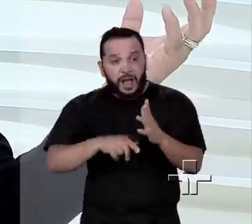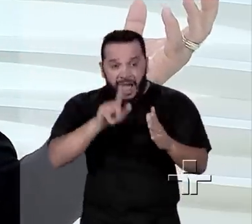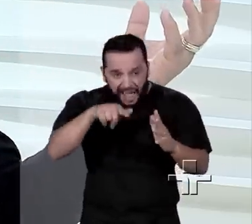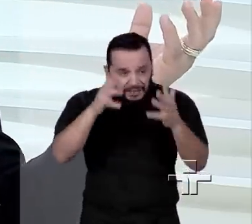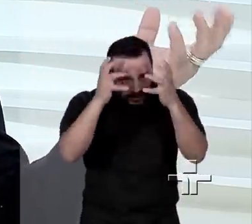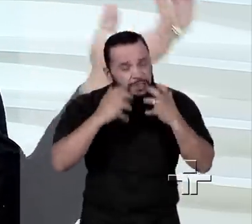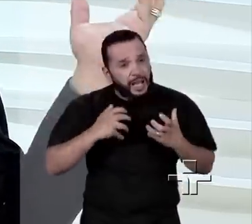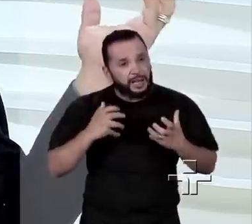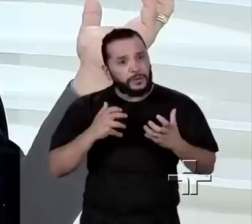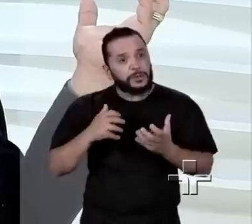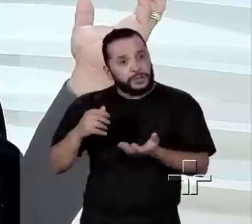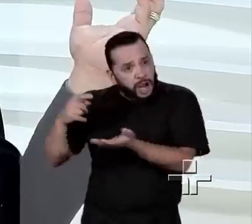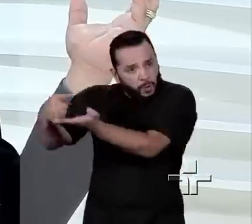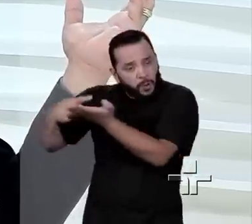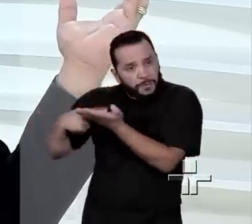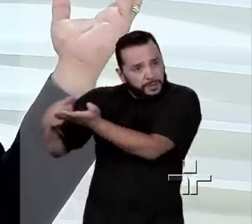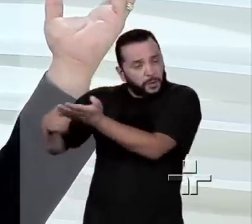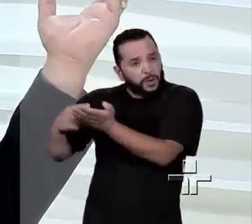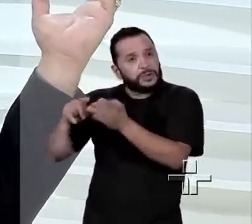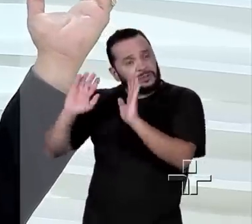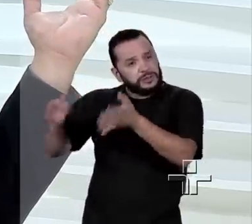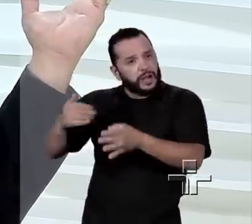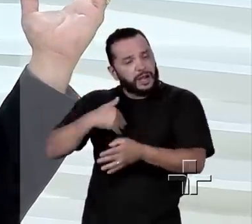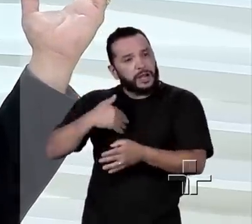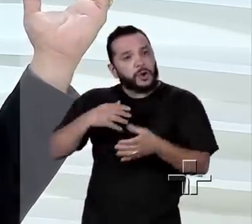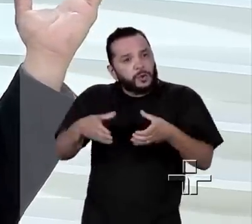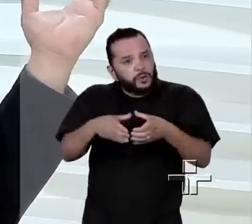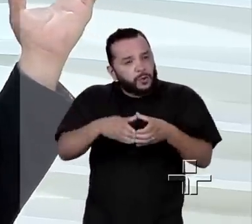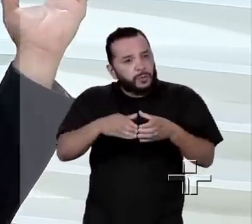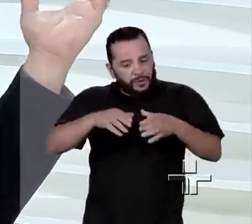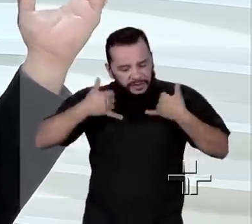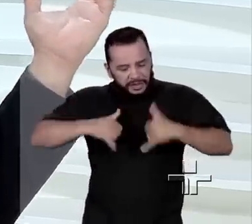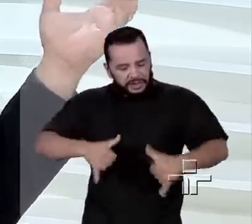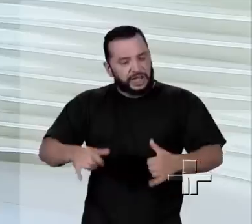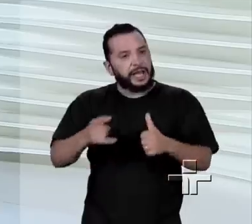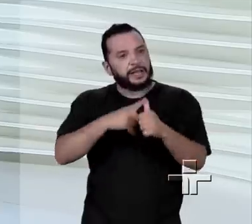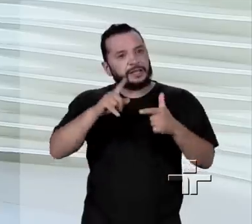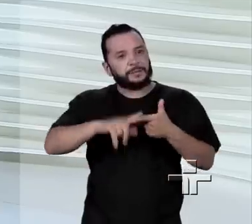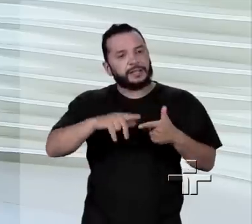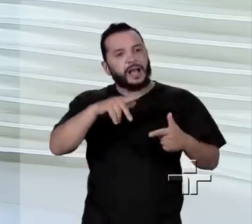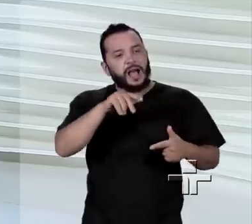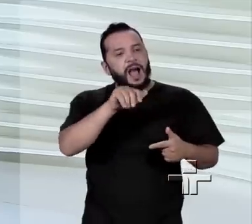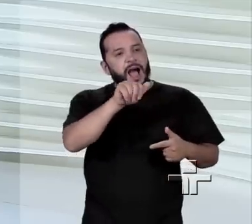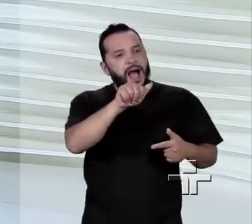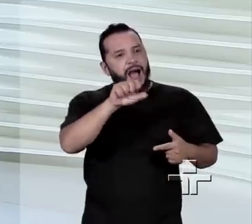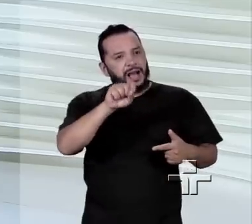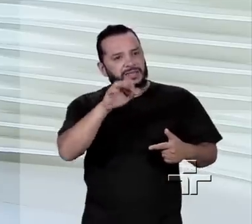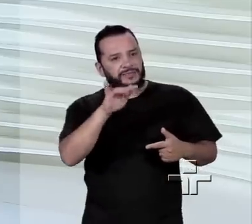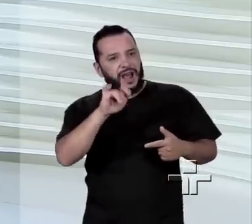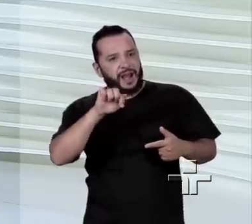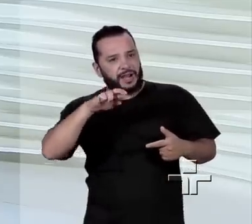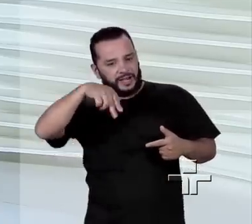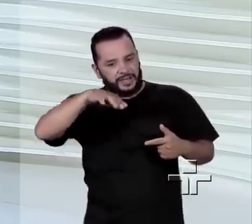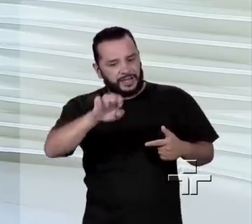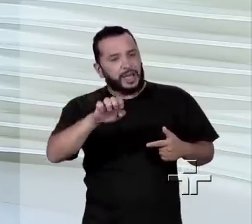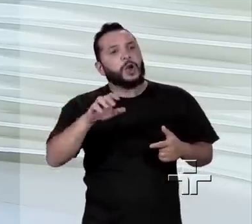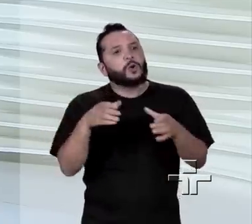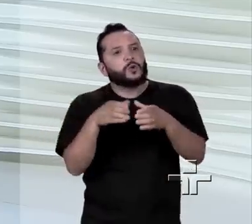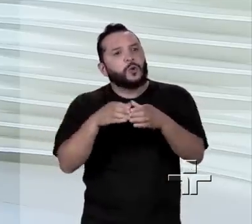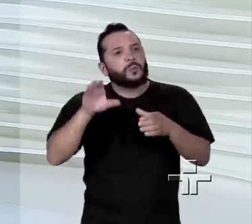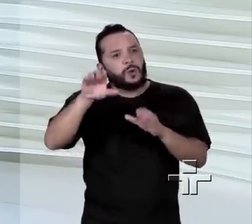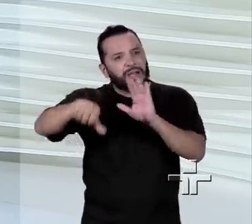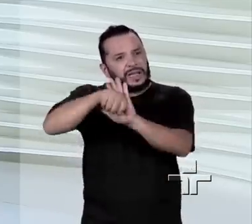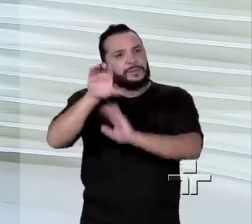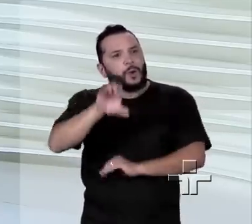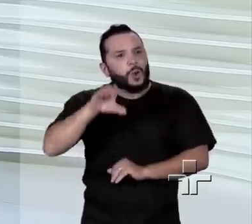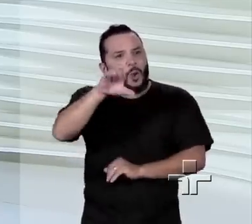aparato da segurança pública se posicionou por lá. O que eu pedi foram providências, porque os policiais vão